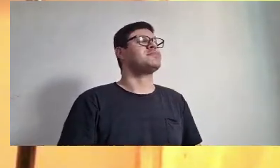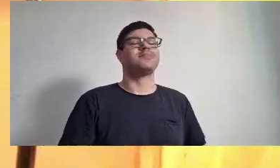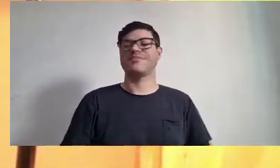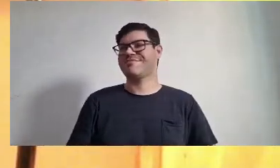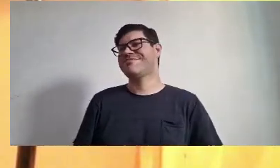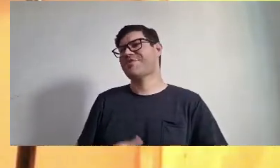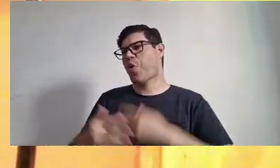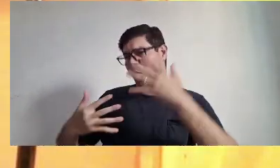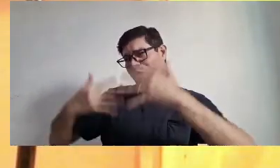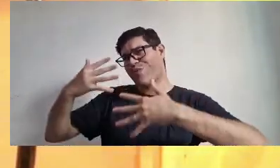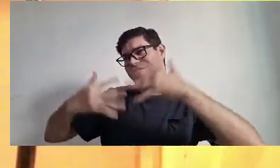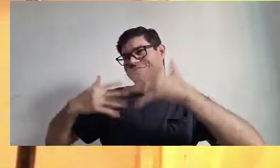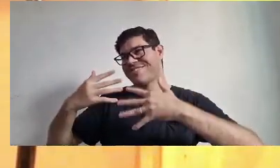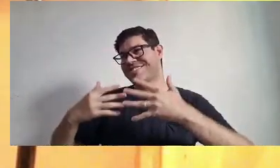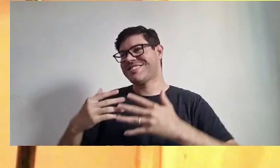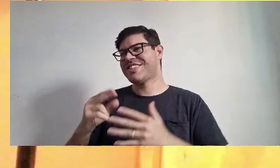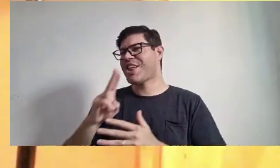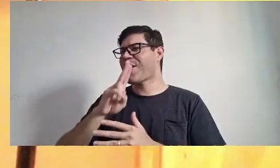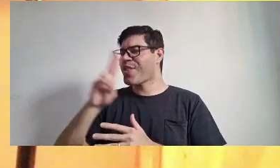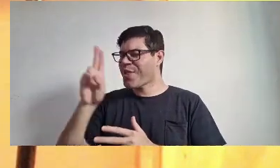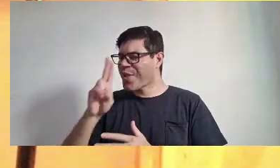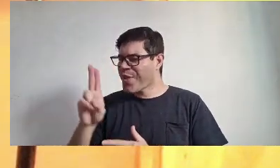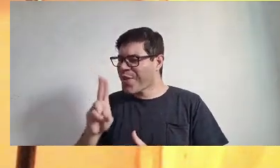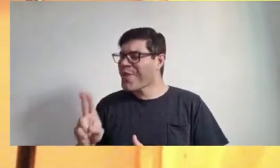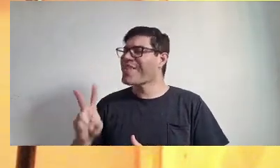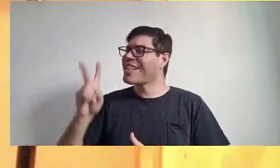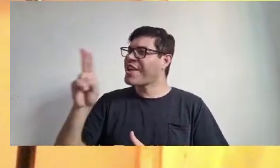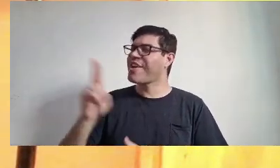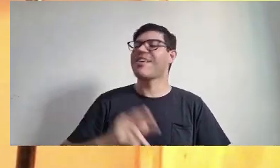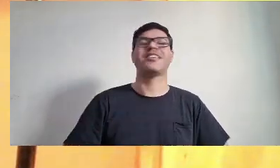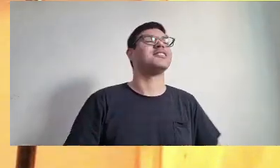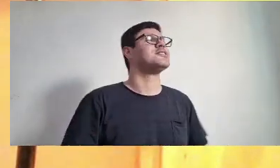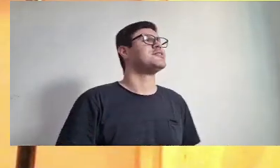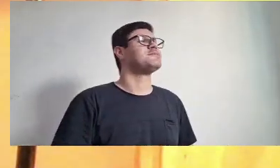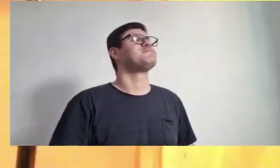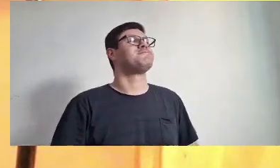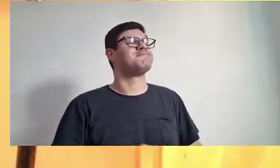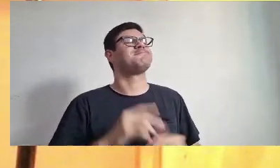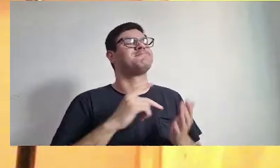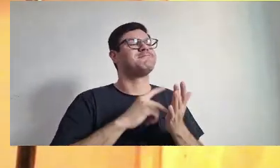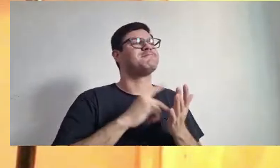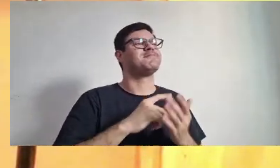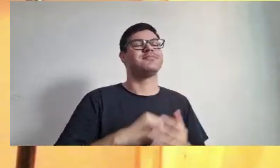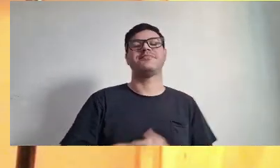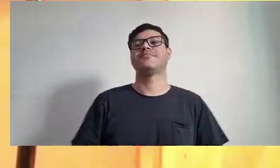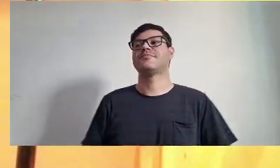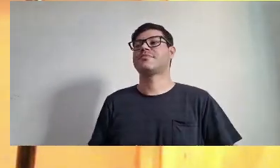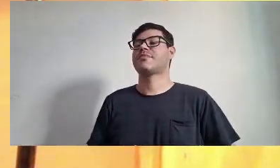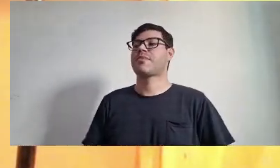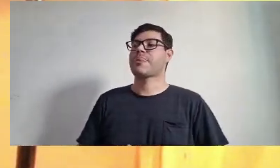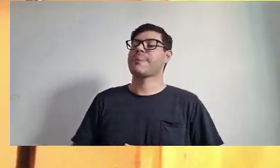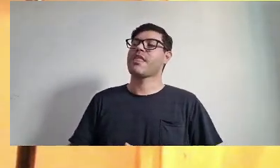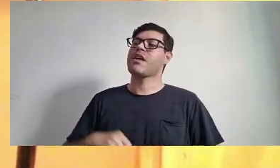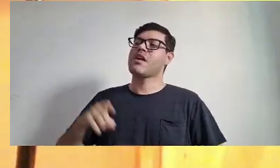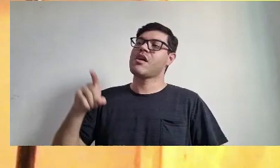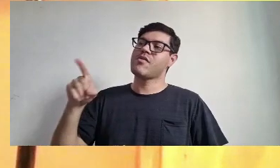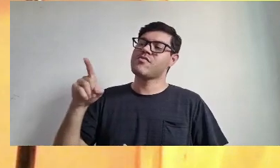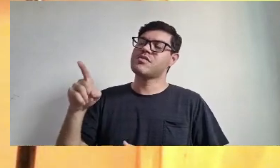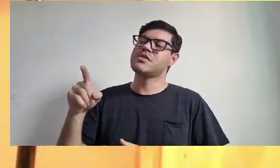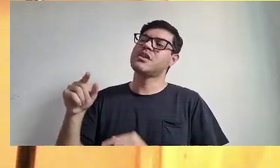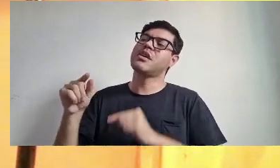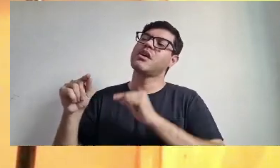nomes. Certo. Bom, e a história do senhor com a mãe na roça e tal, que o senhor conta sempre? Realmente,